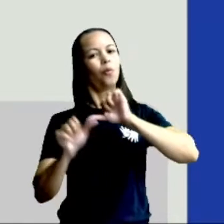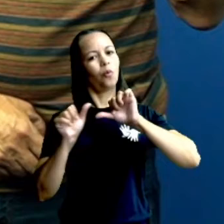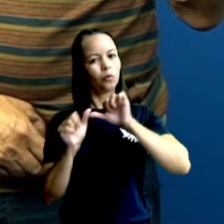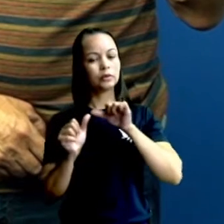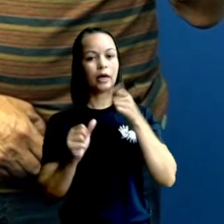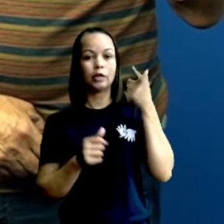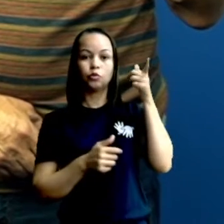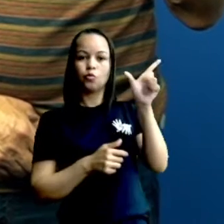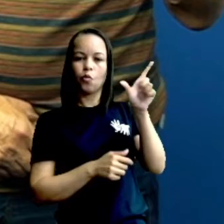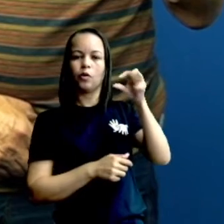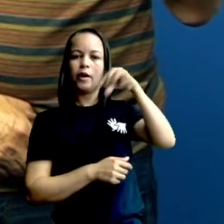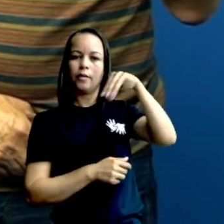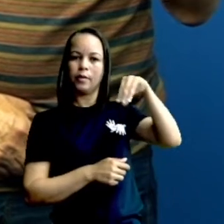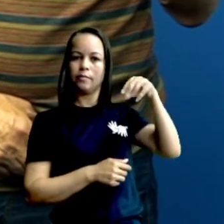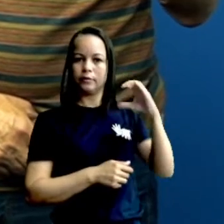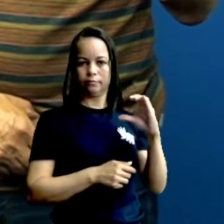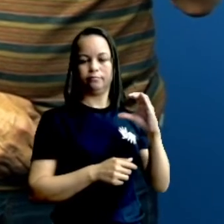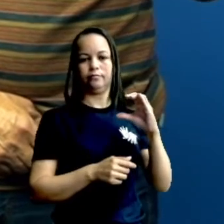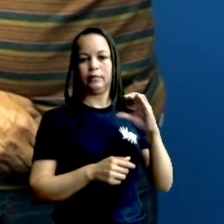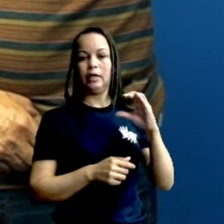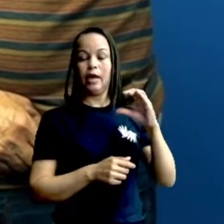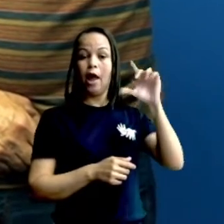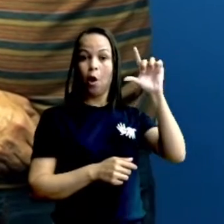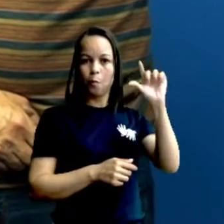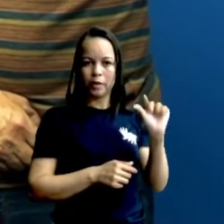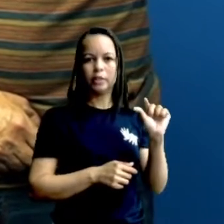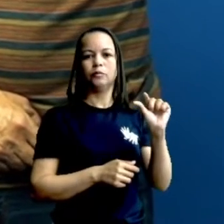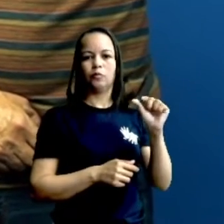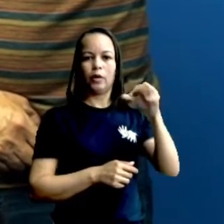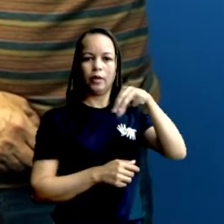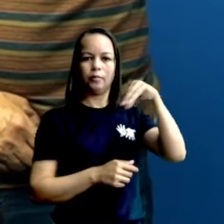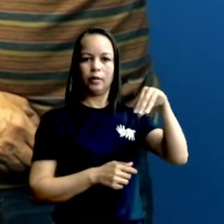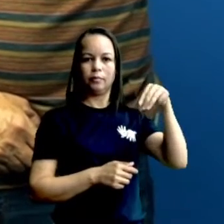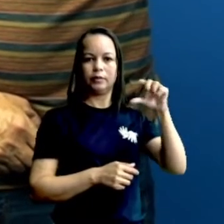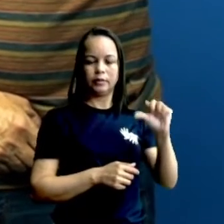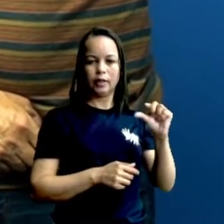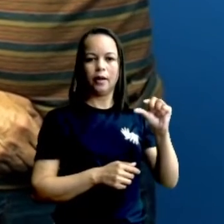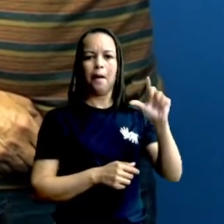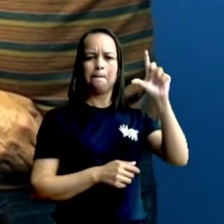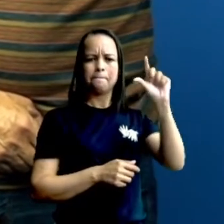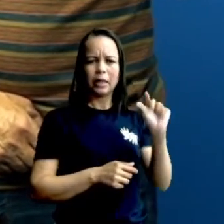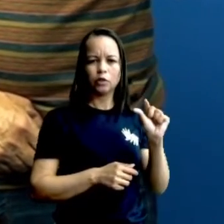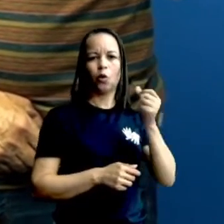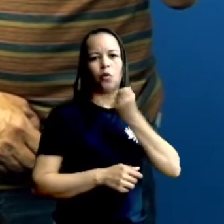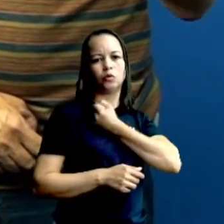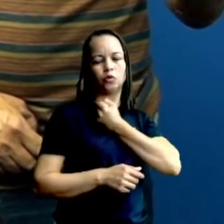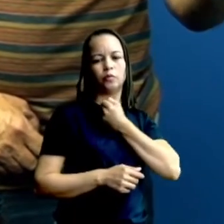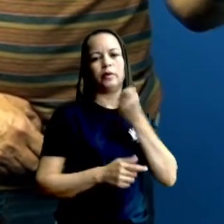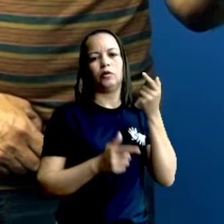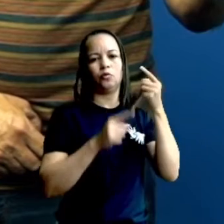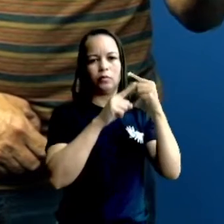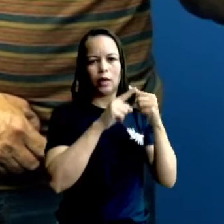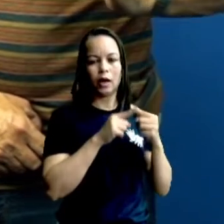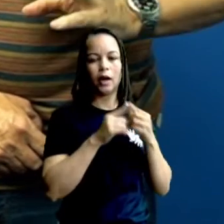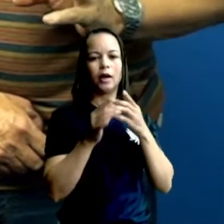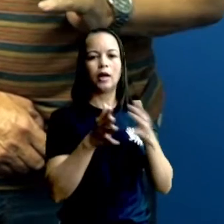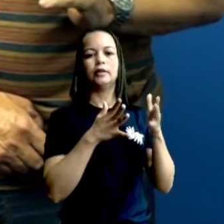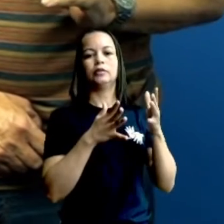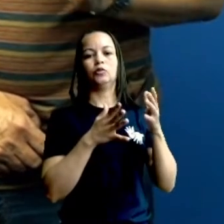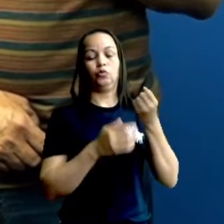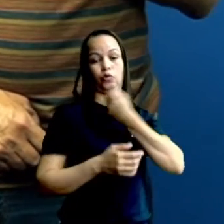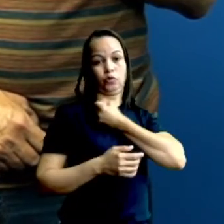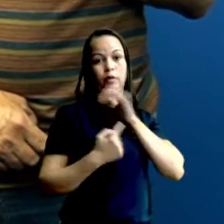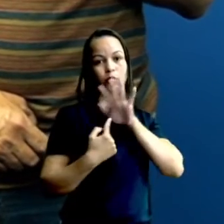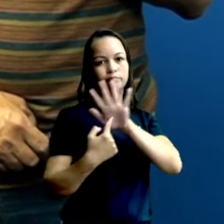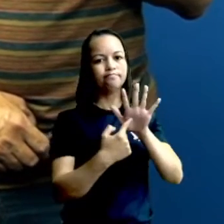do MMC. MMC era o mínimo, era o menor número comum que era múltiplo dos números que estavam em